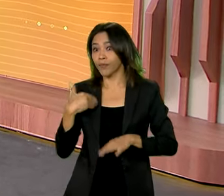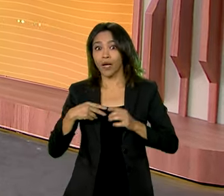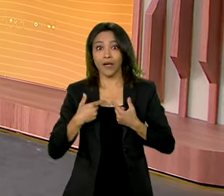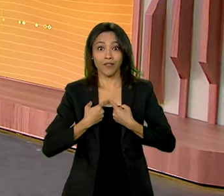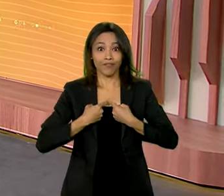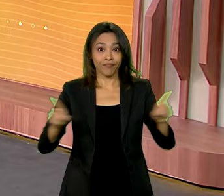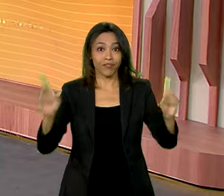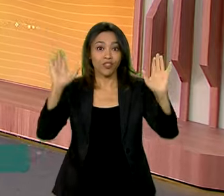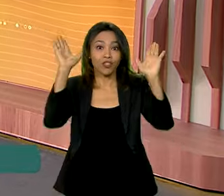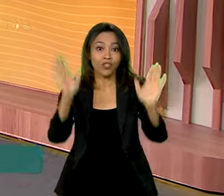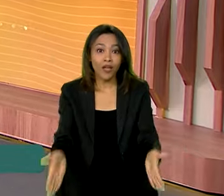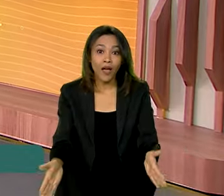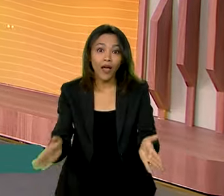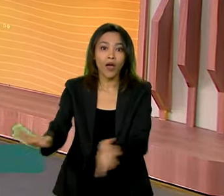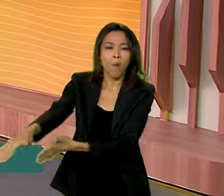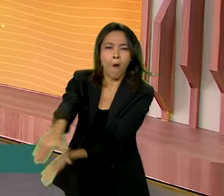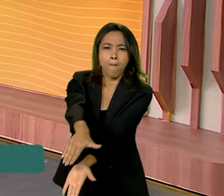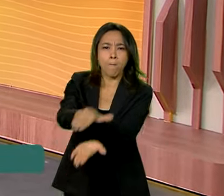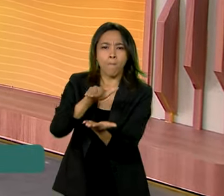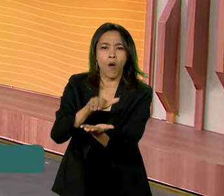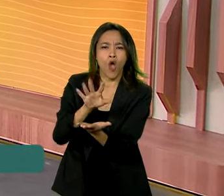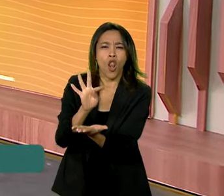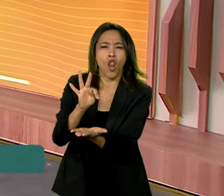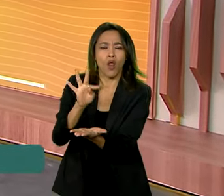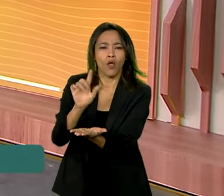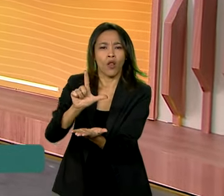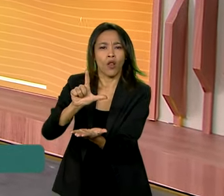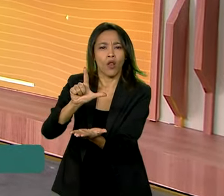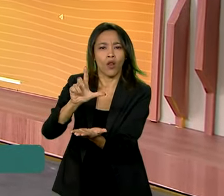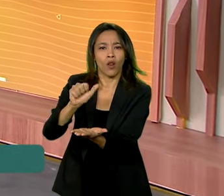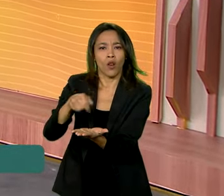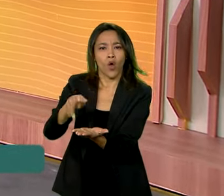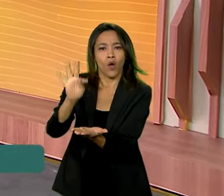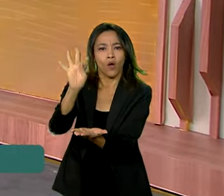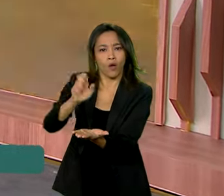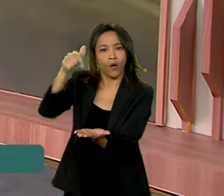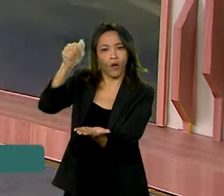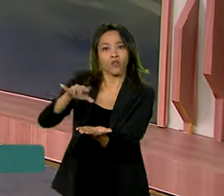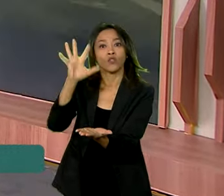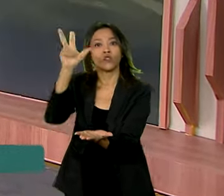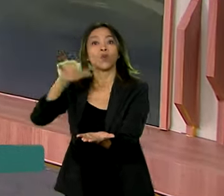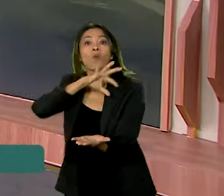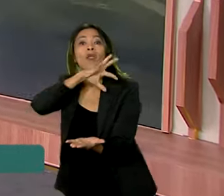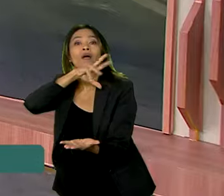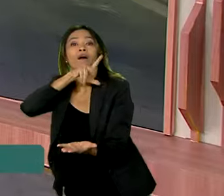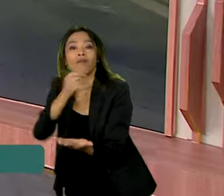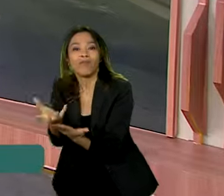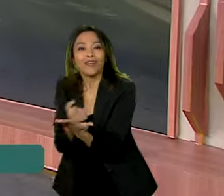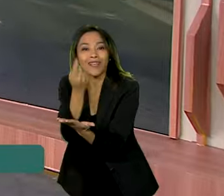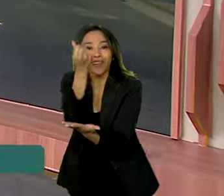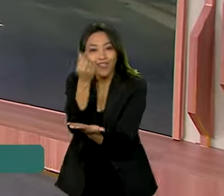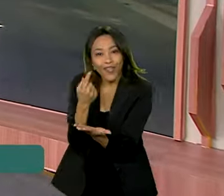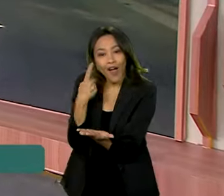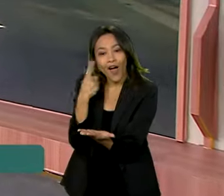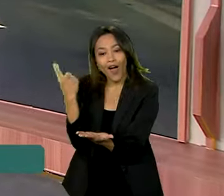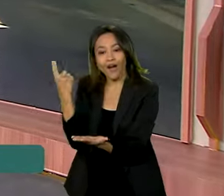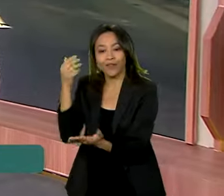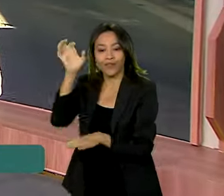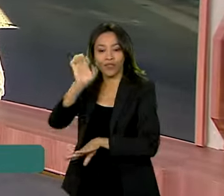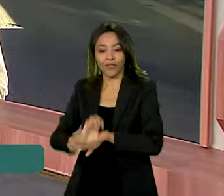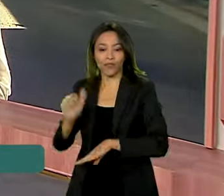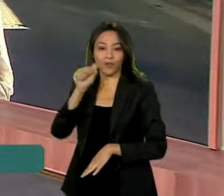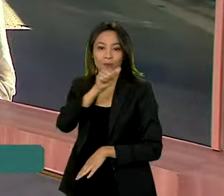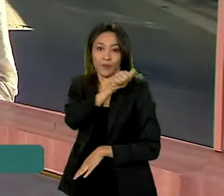do primeiro e maior lote de restituição do imposto de renda deste ano. Ao vivo do Rio de Janeiro, Tiago Pimenta tem